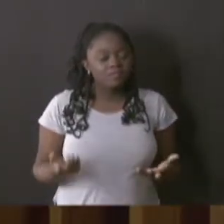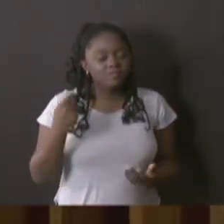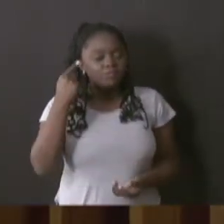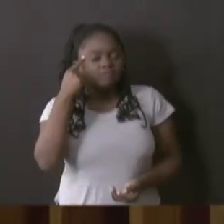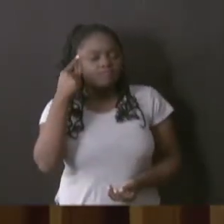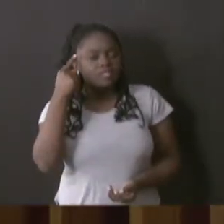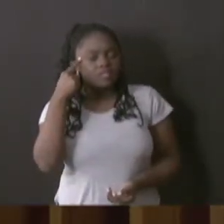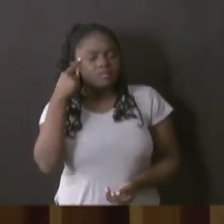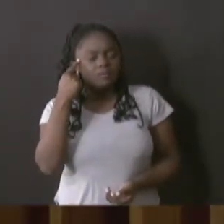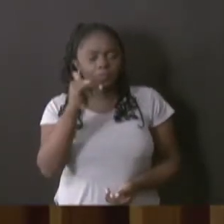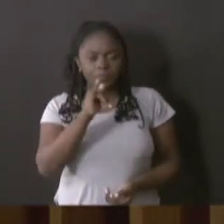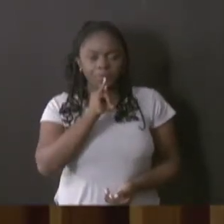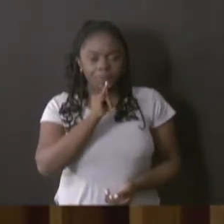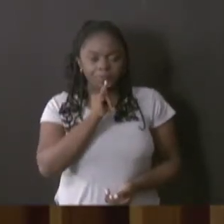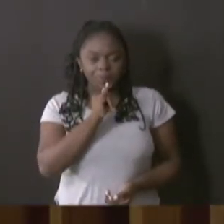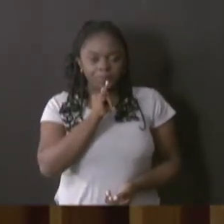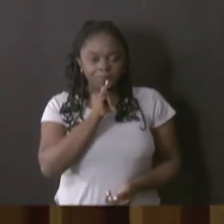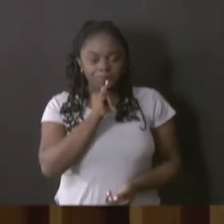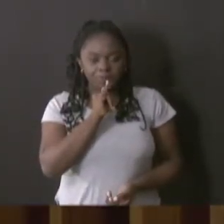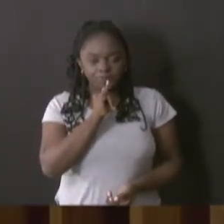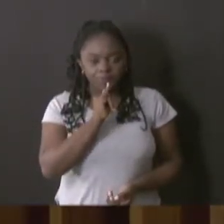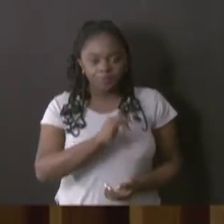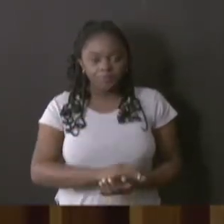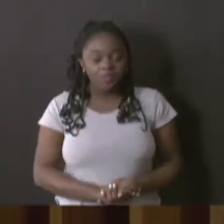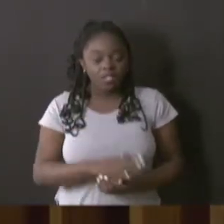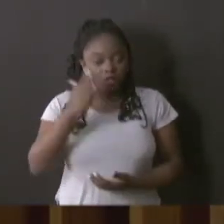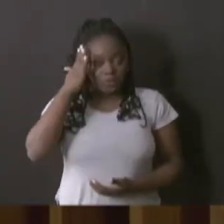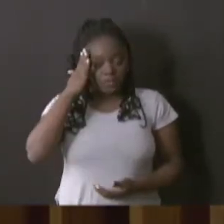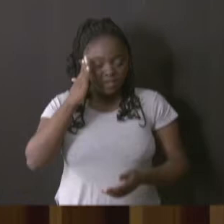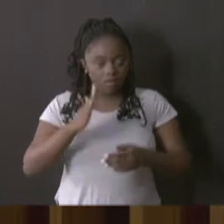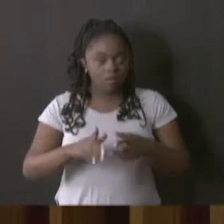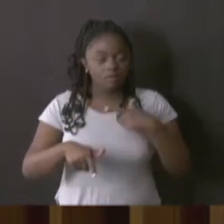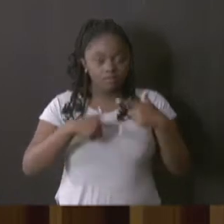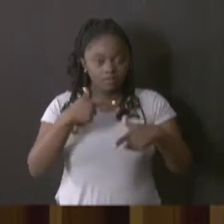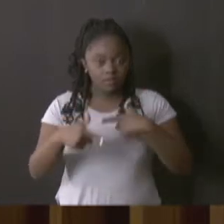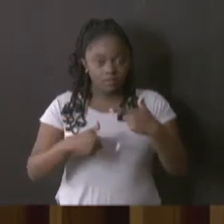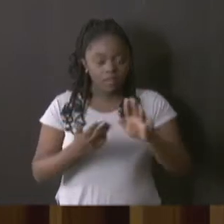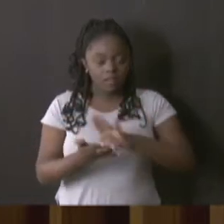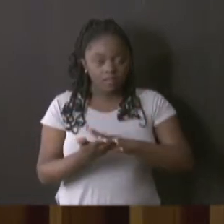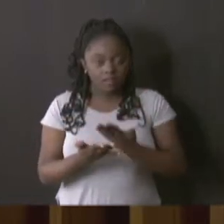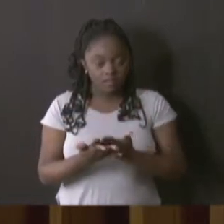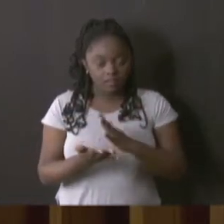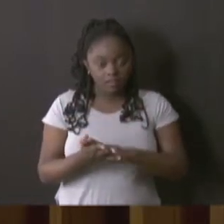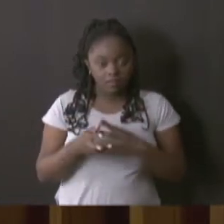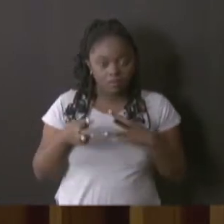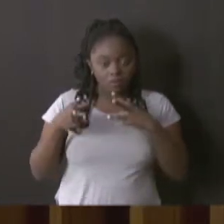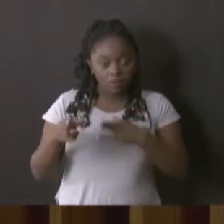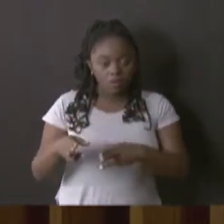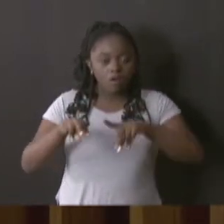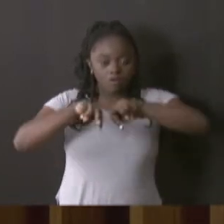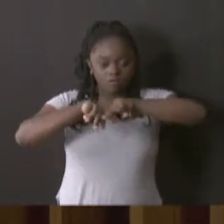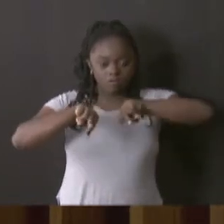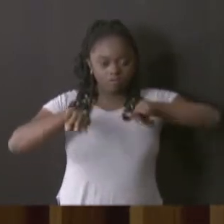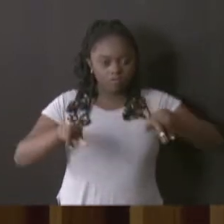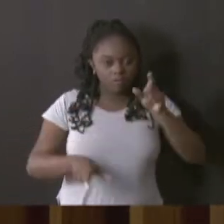por exemplo, eu sei que você trabalha como intérprete, como várias pessoas são intérpretes.